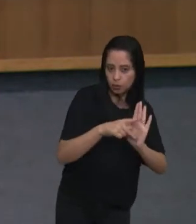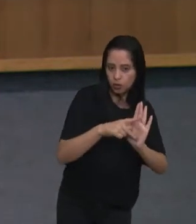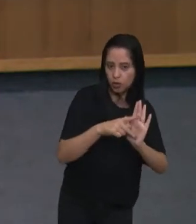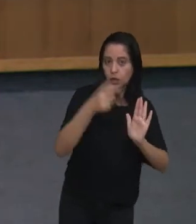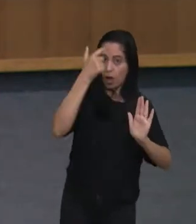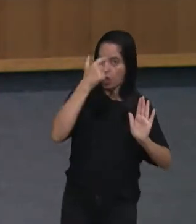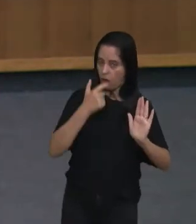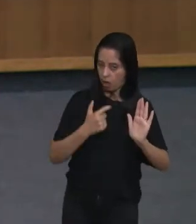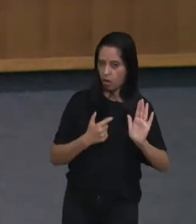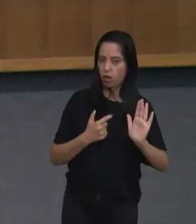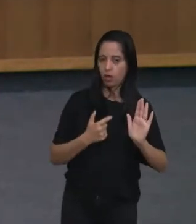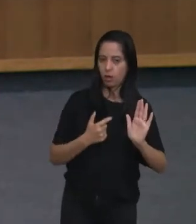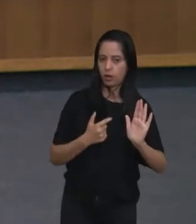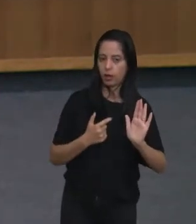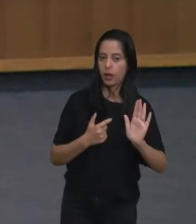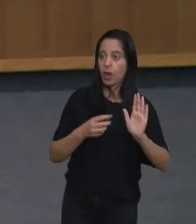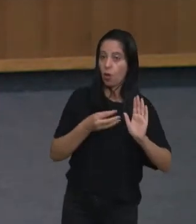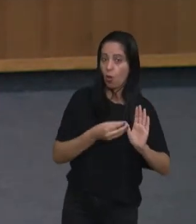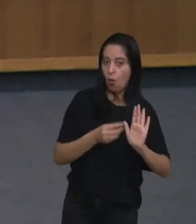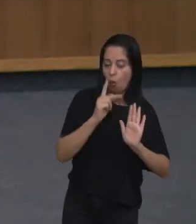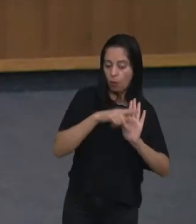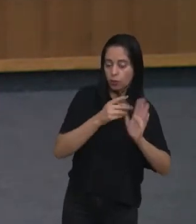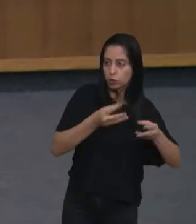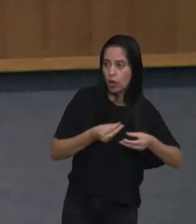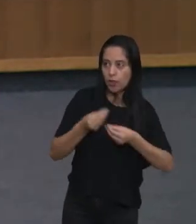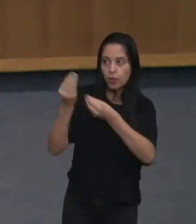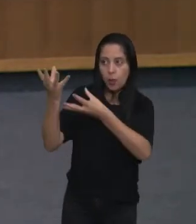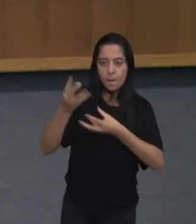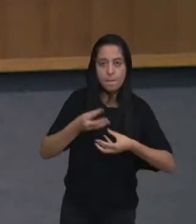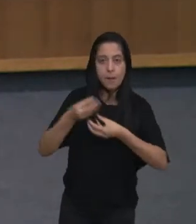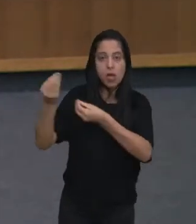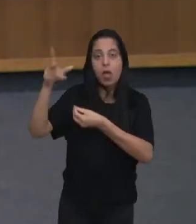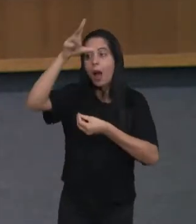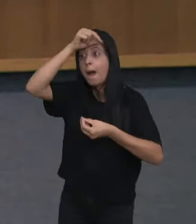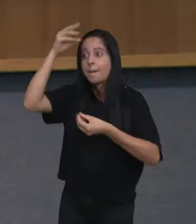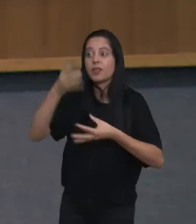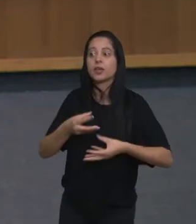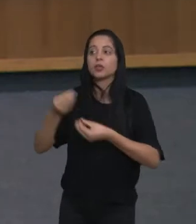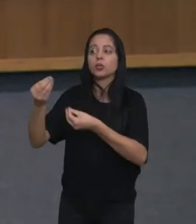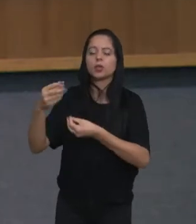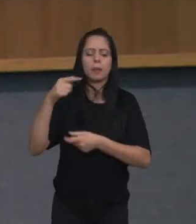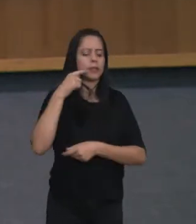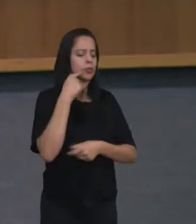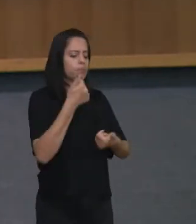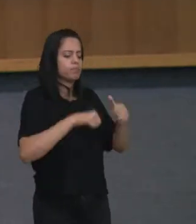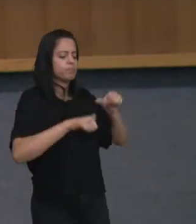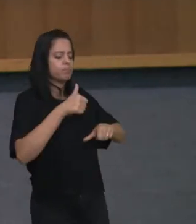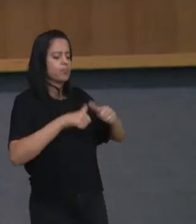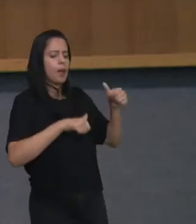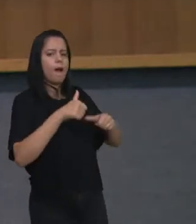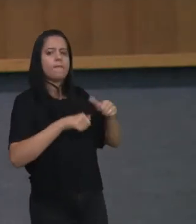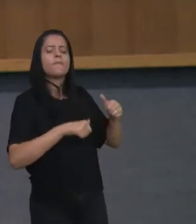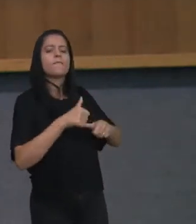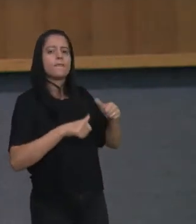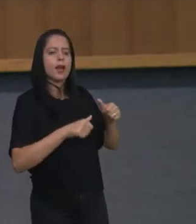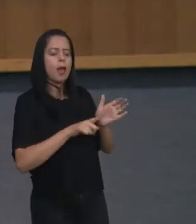enviando para o Executivo, para que ele reveja isso, para que ele estude esse